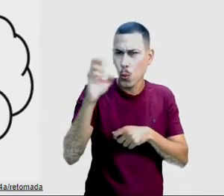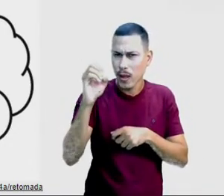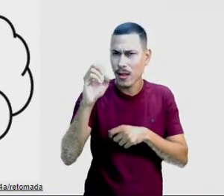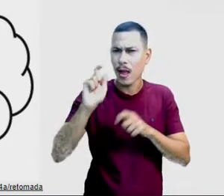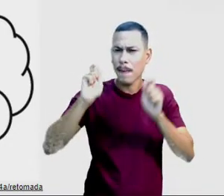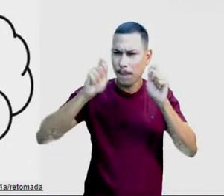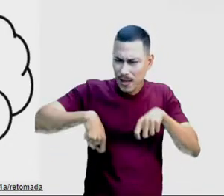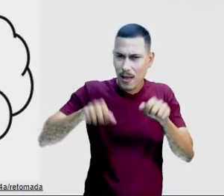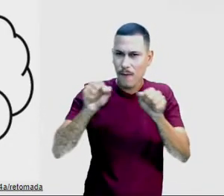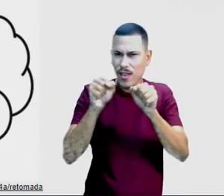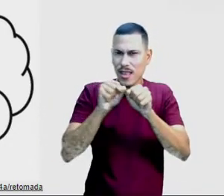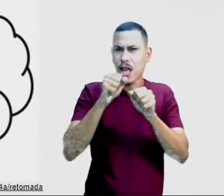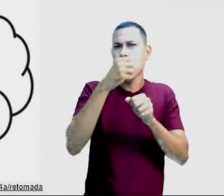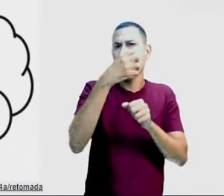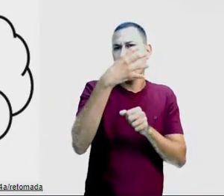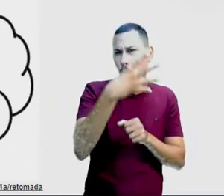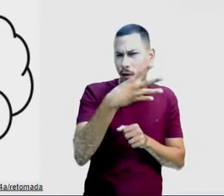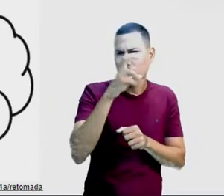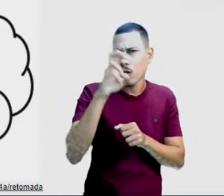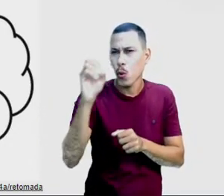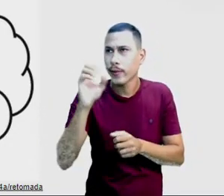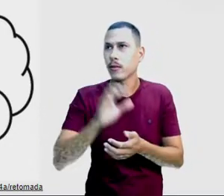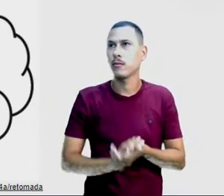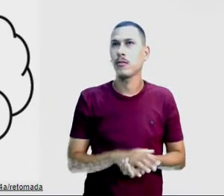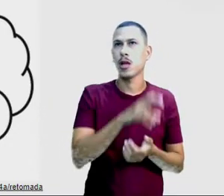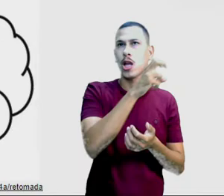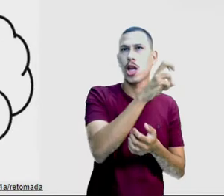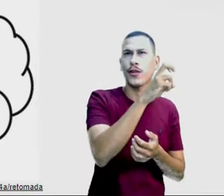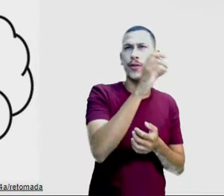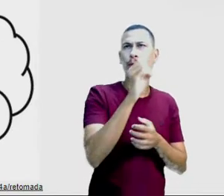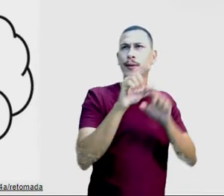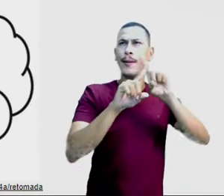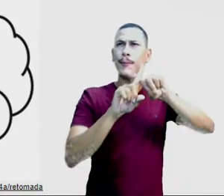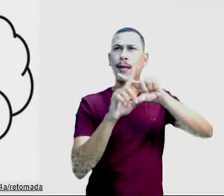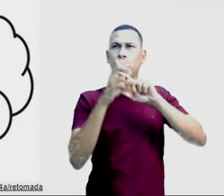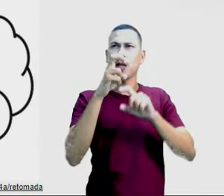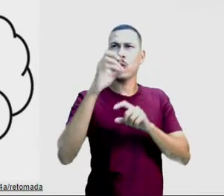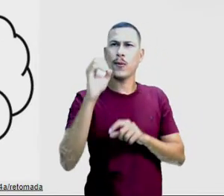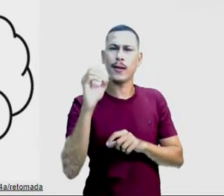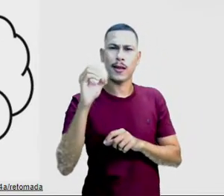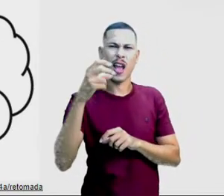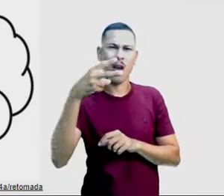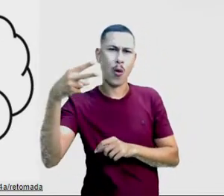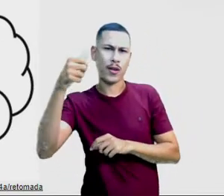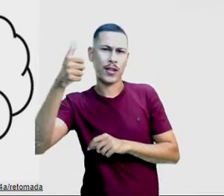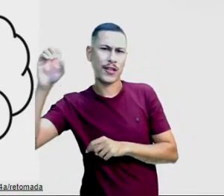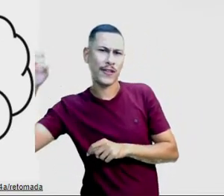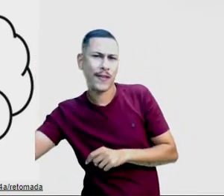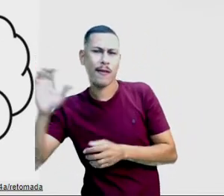contando. 50 mais 50 é 100, 150. Aí vão 200,